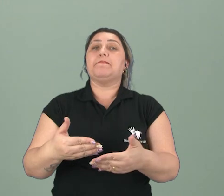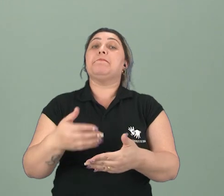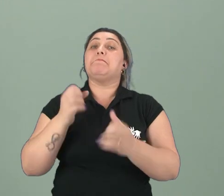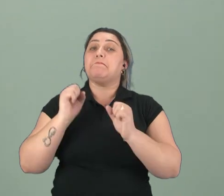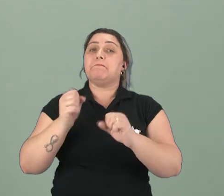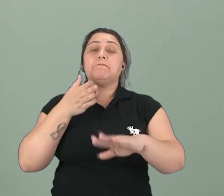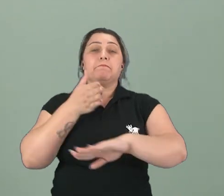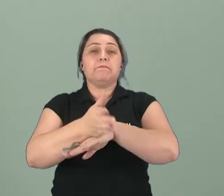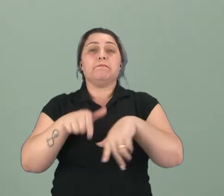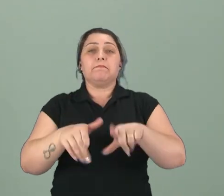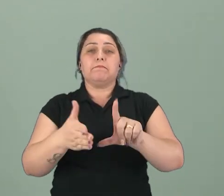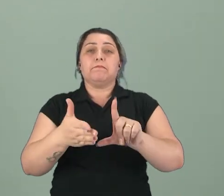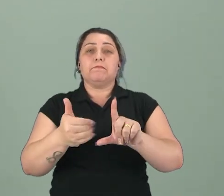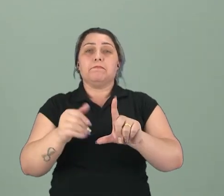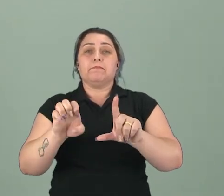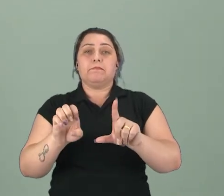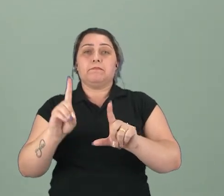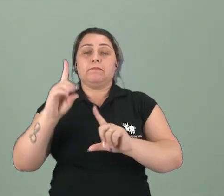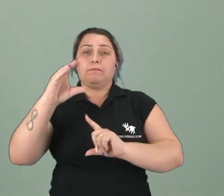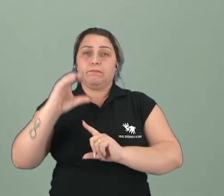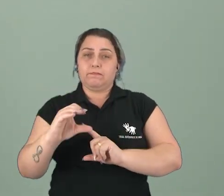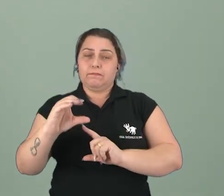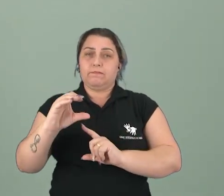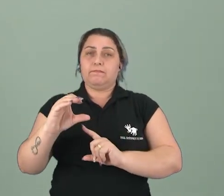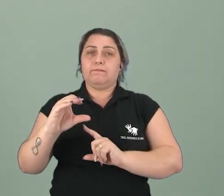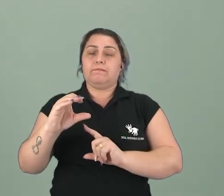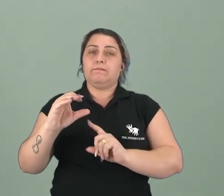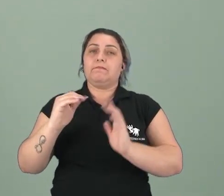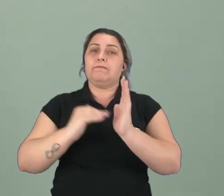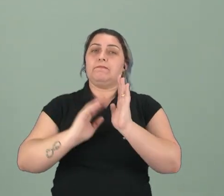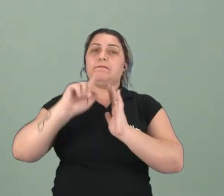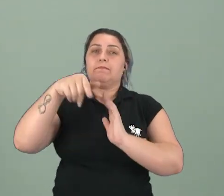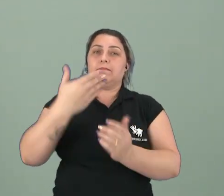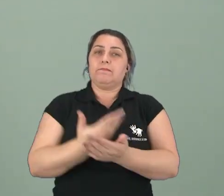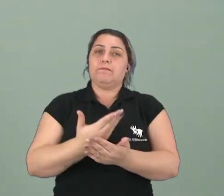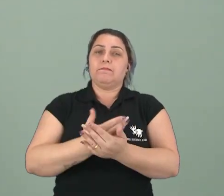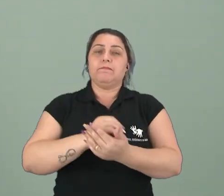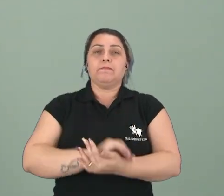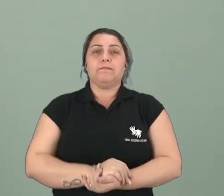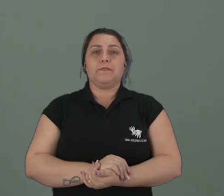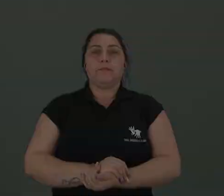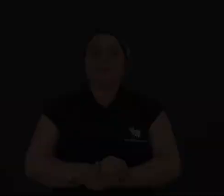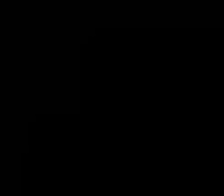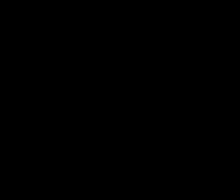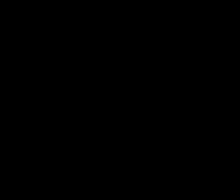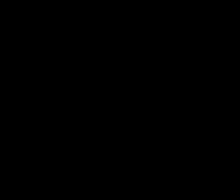Vocês podem acessá-la mais vezes lá na plataforma Eduque. Até a próxima aula!